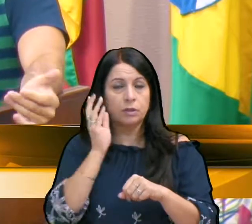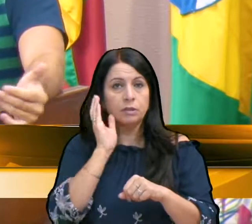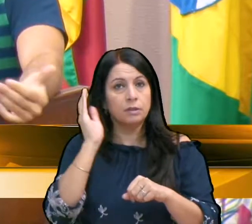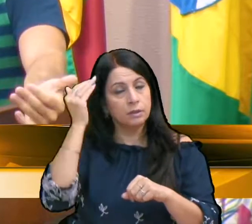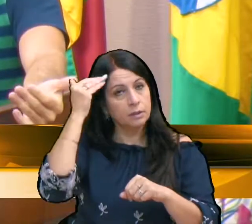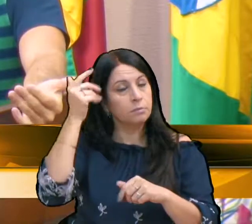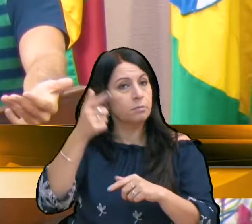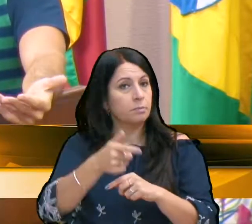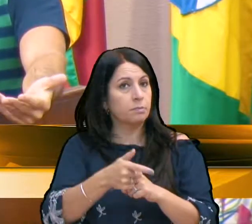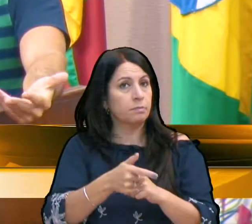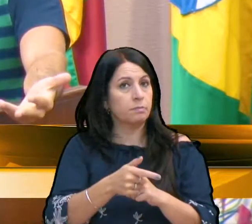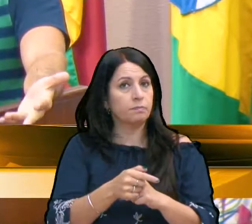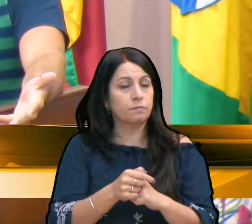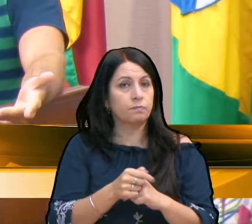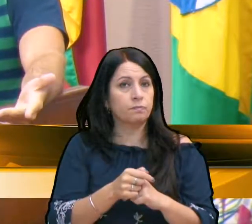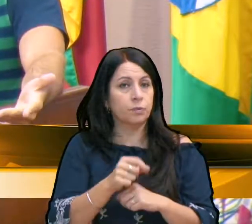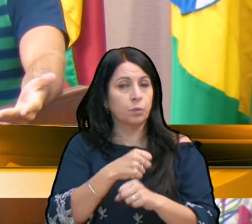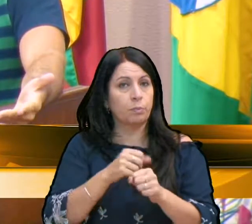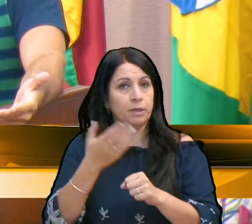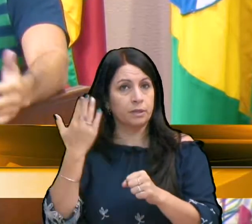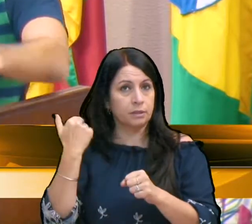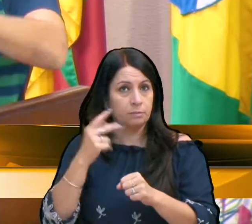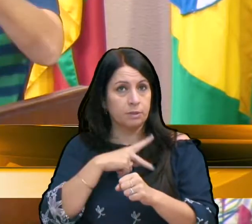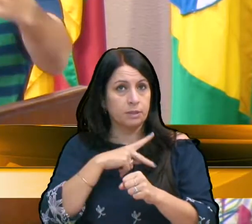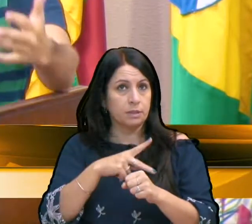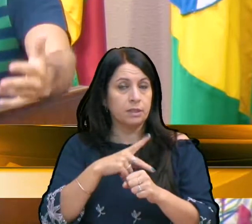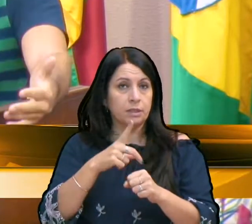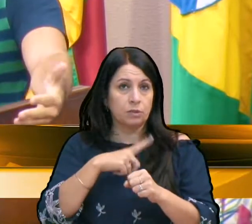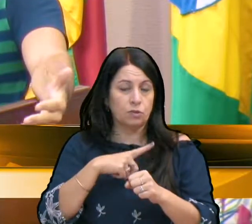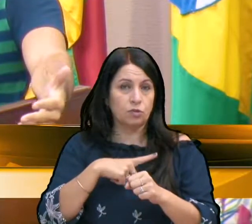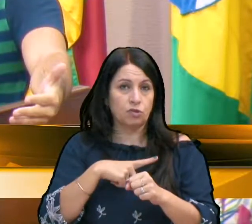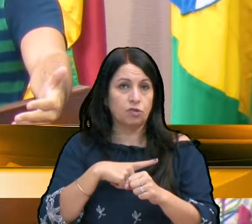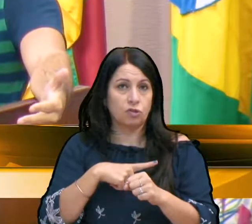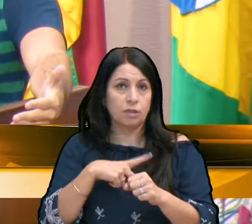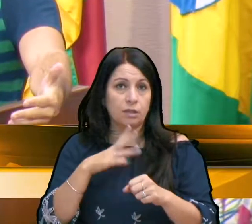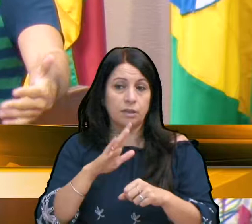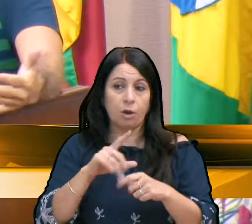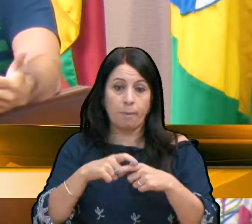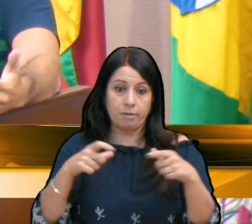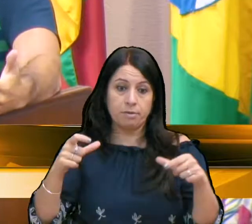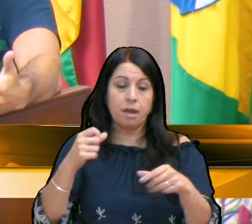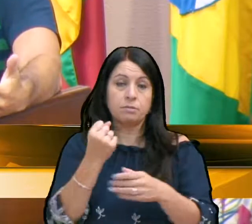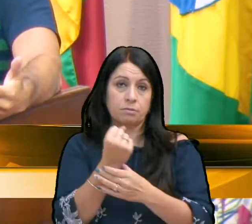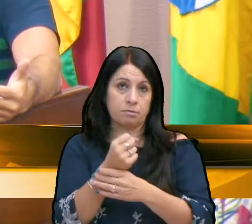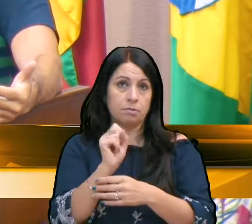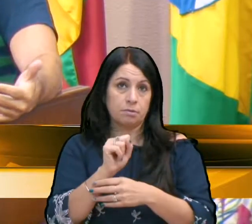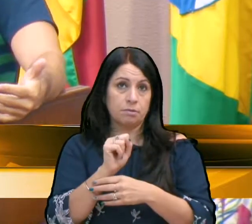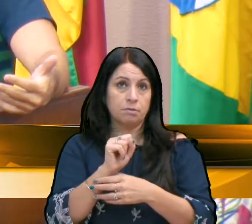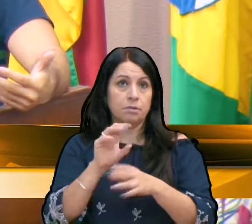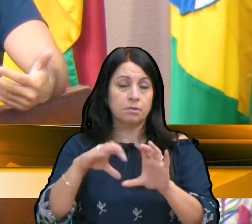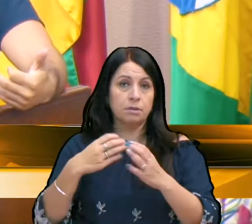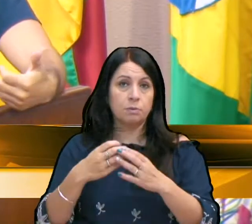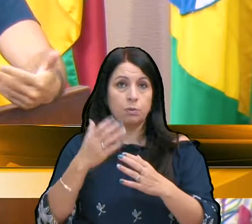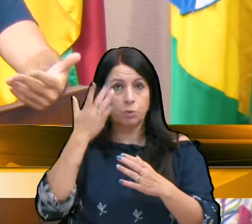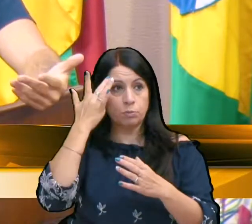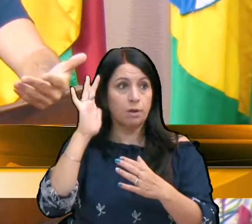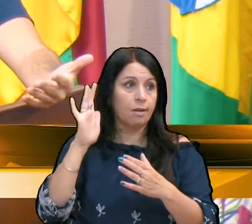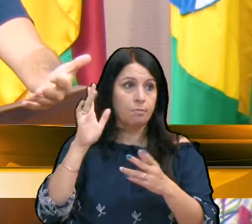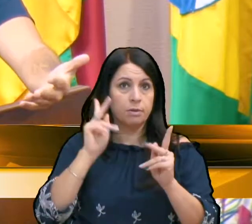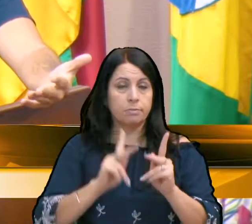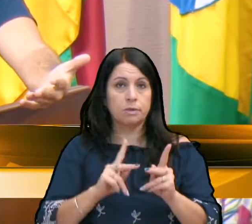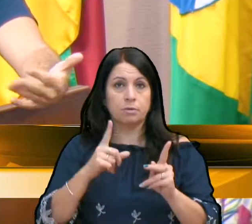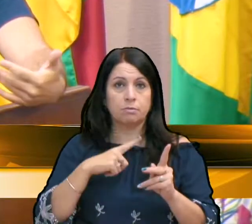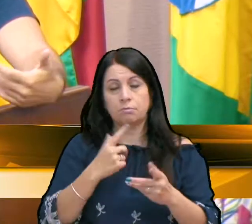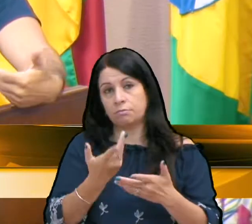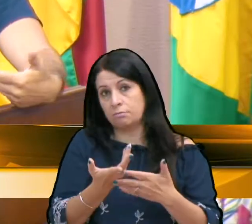Maier no ano passado, que ele era presidente, que eu acho que nós deveríamos de aumentar a segurança, sim, na Câmara, né, porque a gente nunca sabe, as pessoas, tem